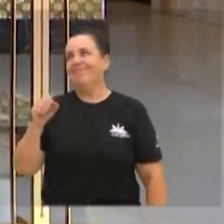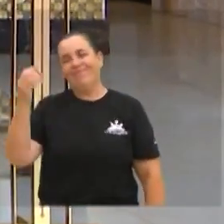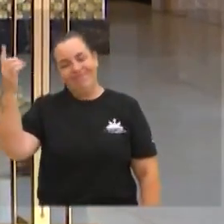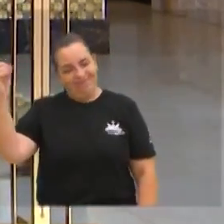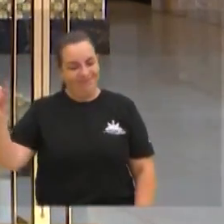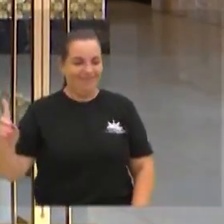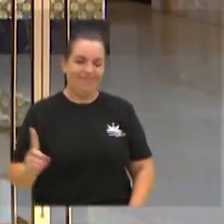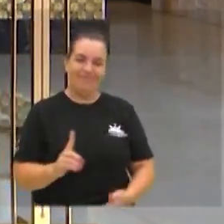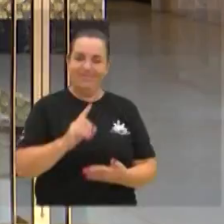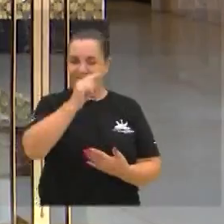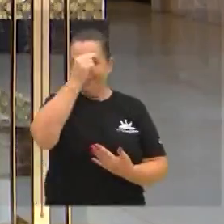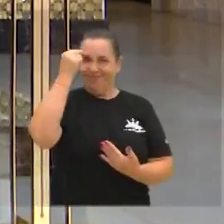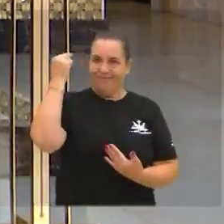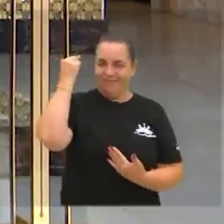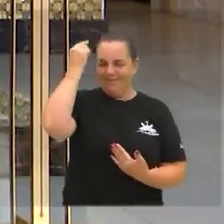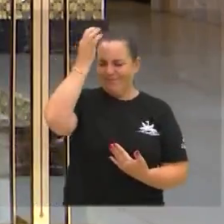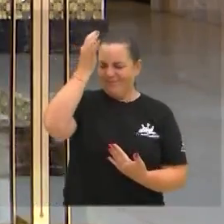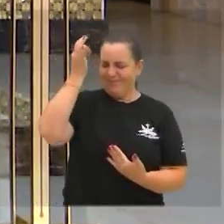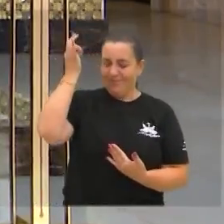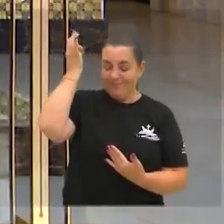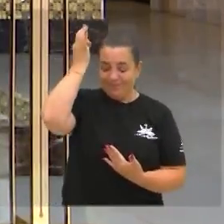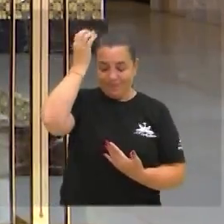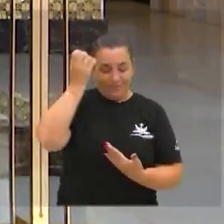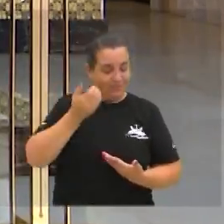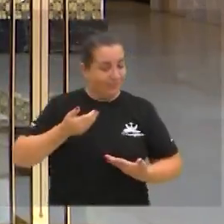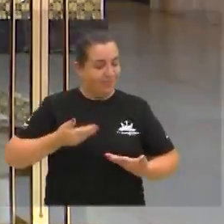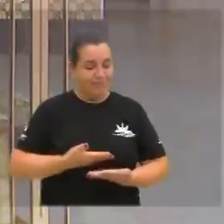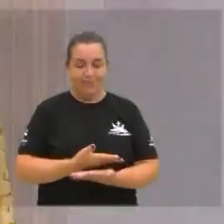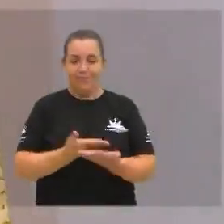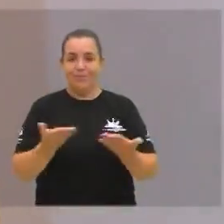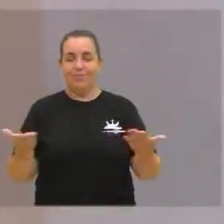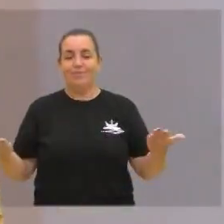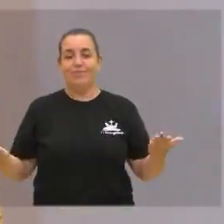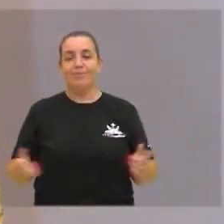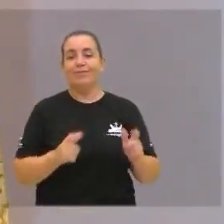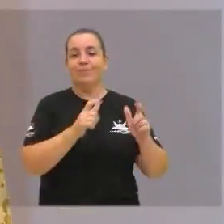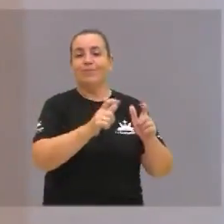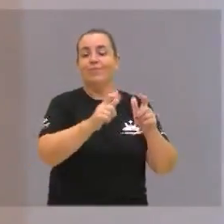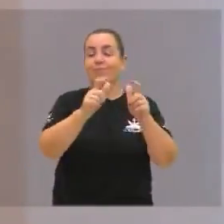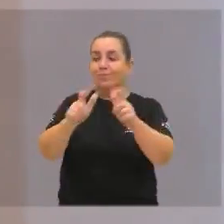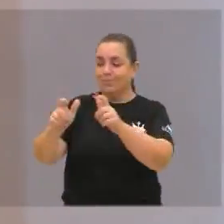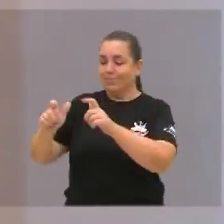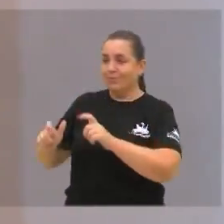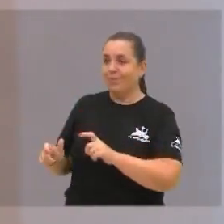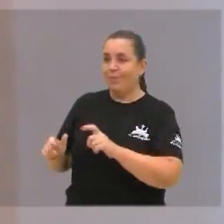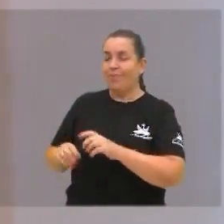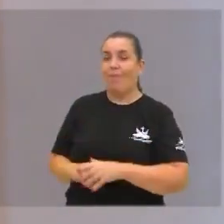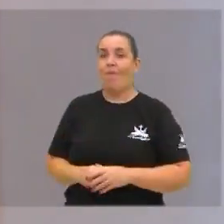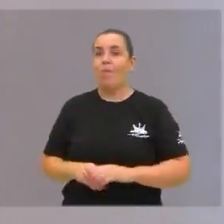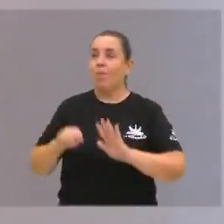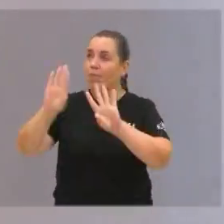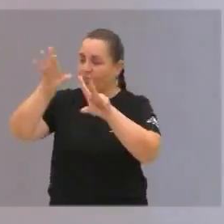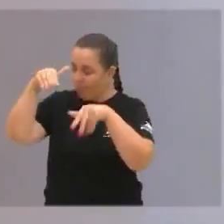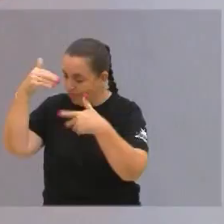direção. Sim, ó, vem, ó Santo Espírito, os espaços